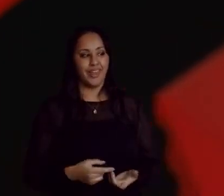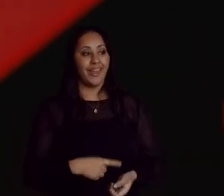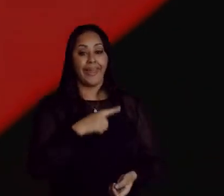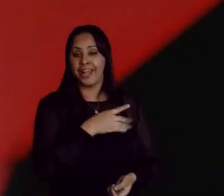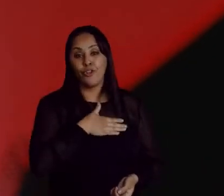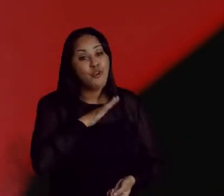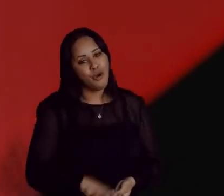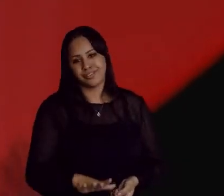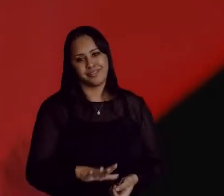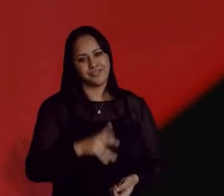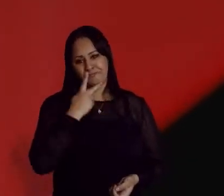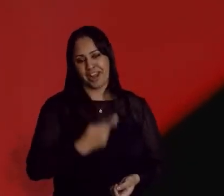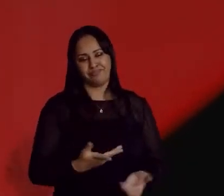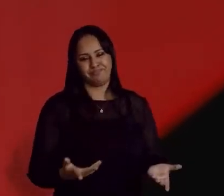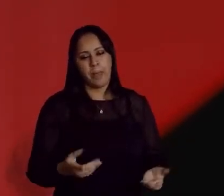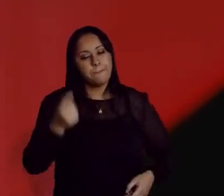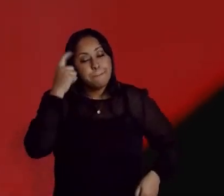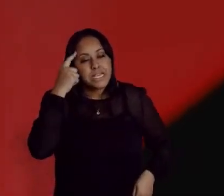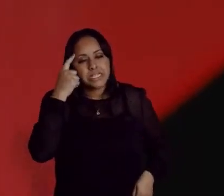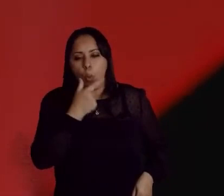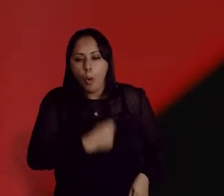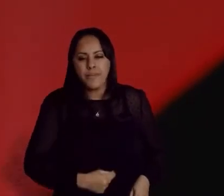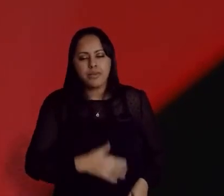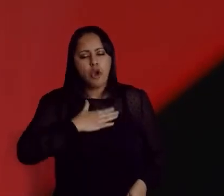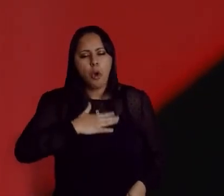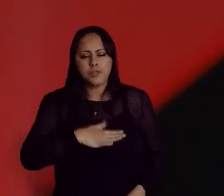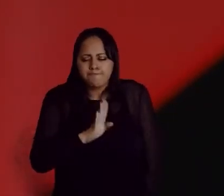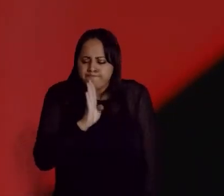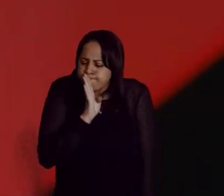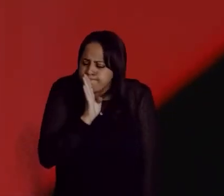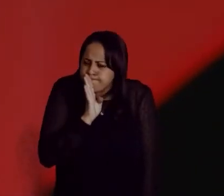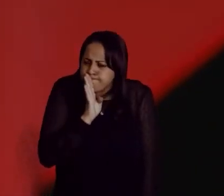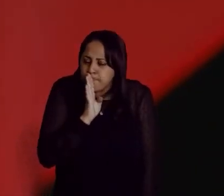porque meu marido é da paz. Pensa num homem que gosta de ficar calado, quietinho, pescar.